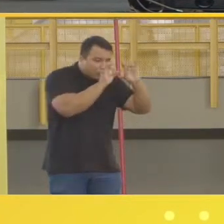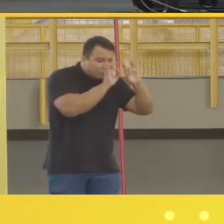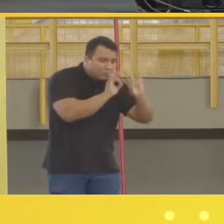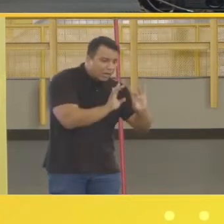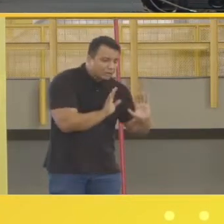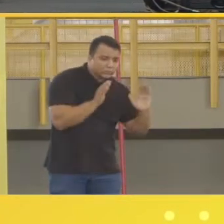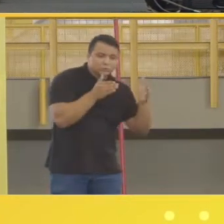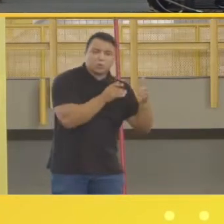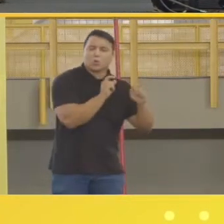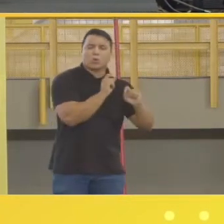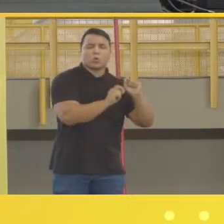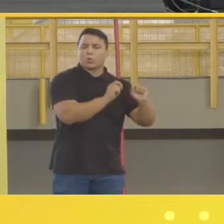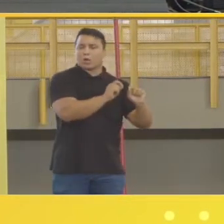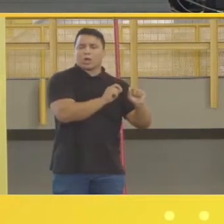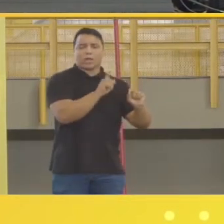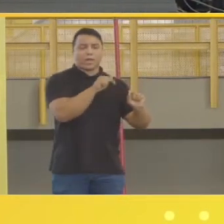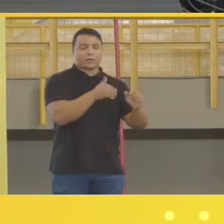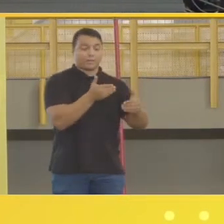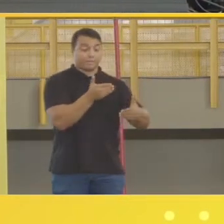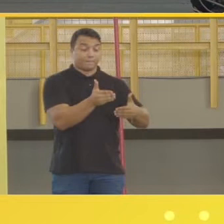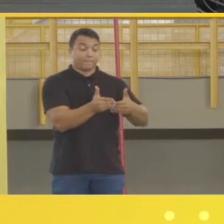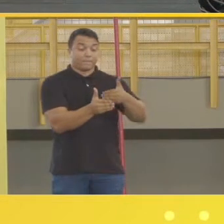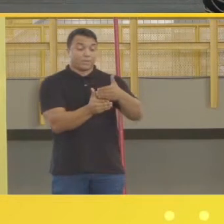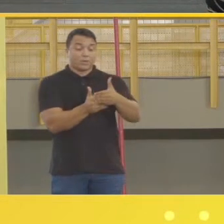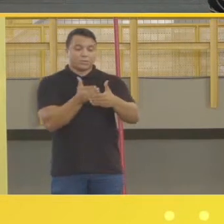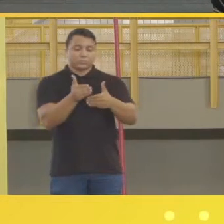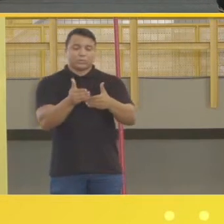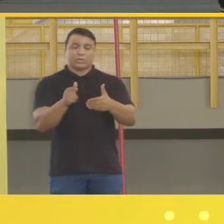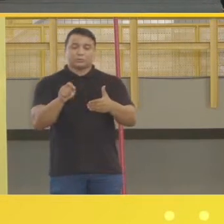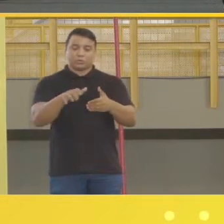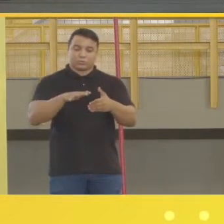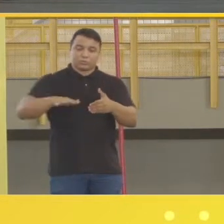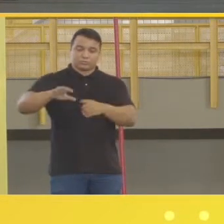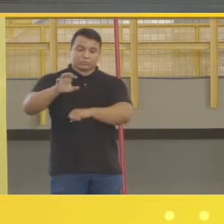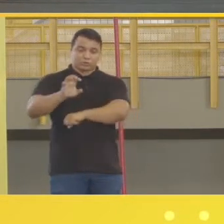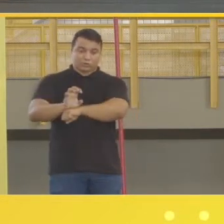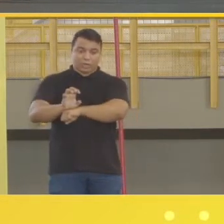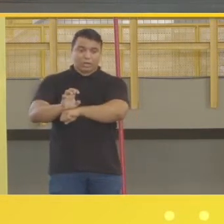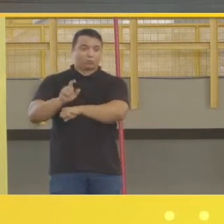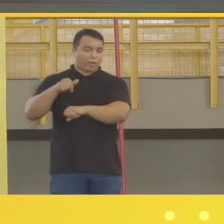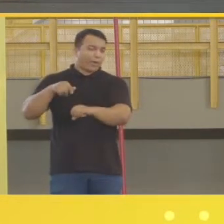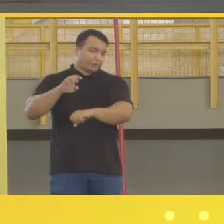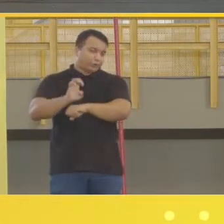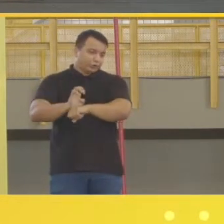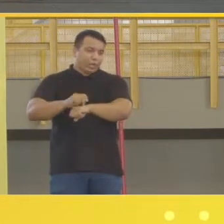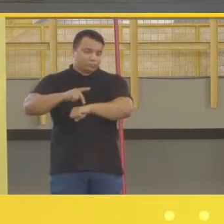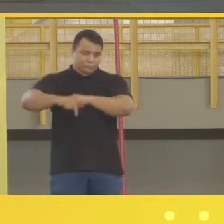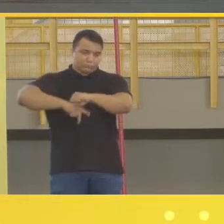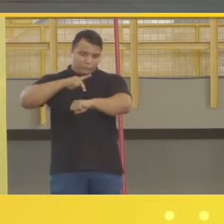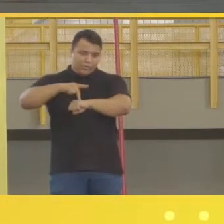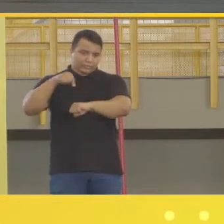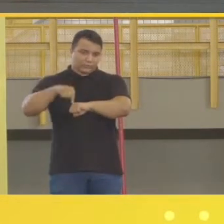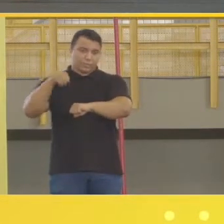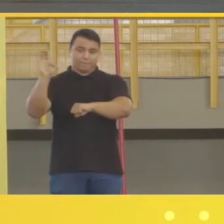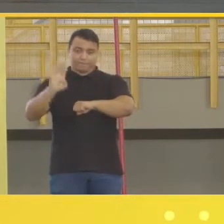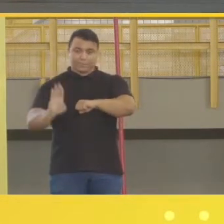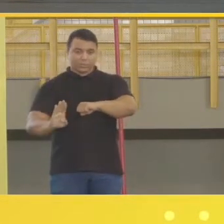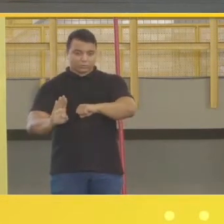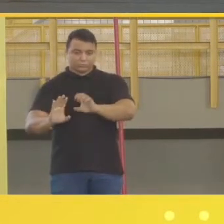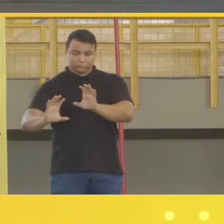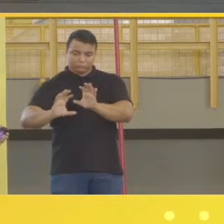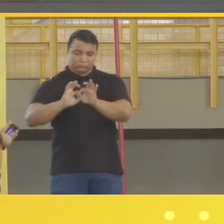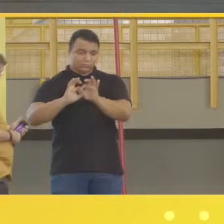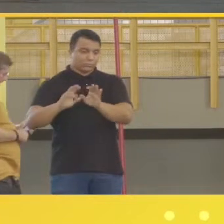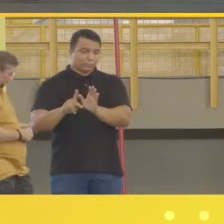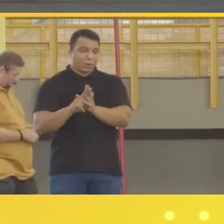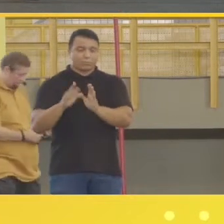atenção para o processo de formação do Estado Nacional Brasileiro, processo esse que opôs de um